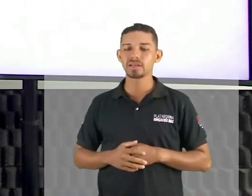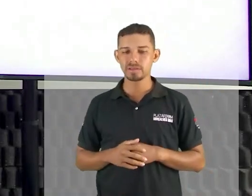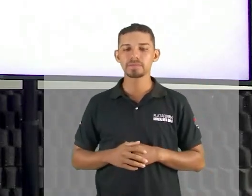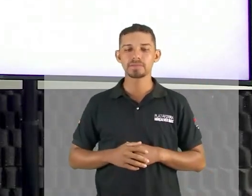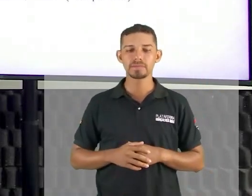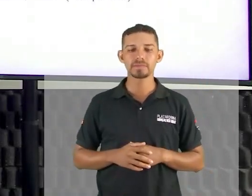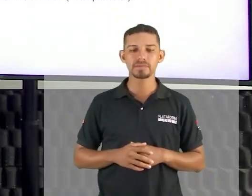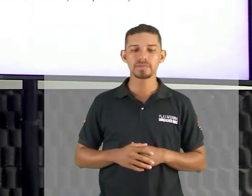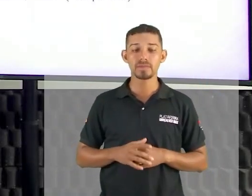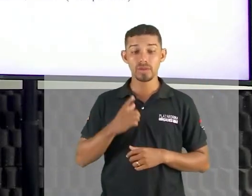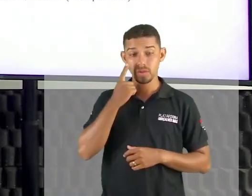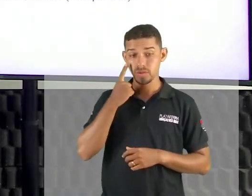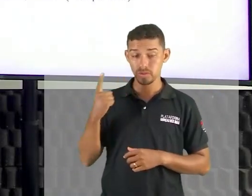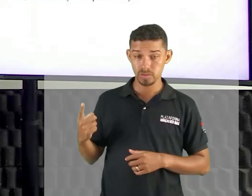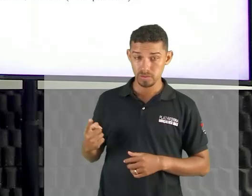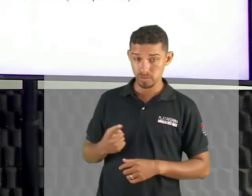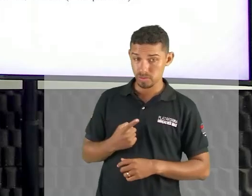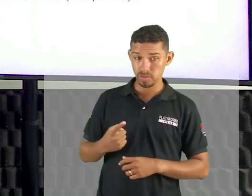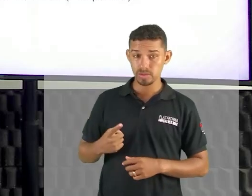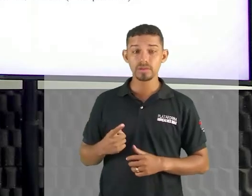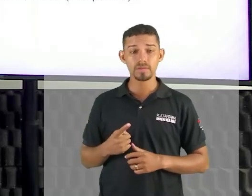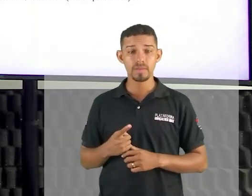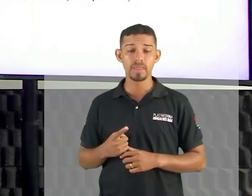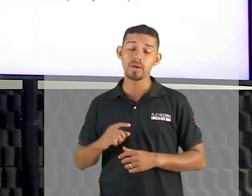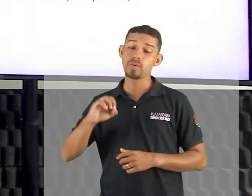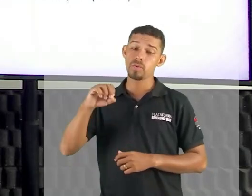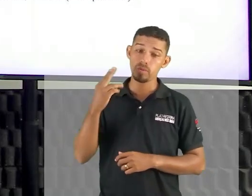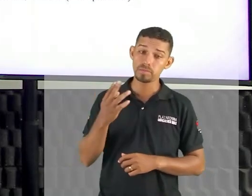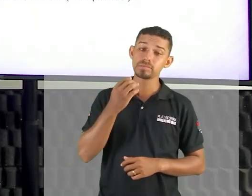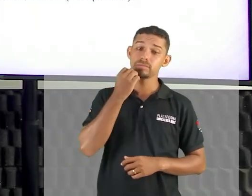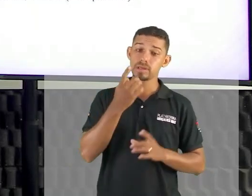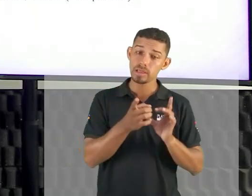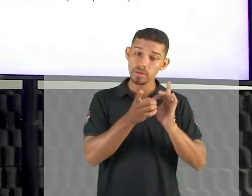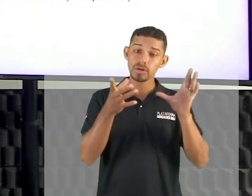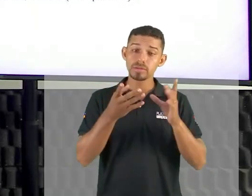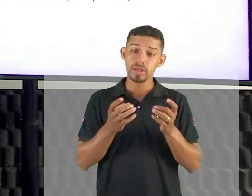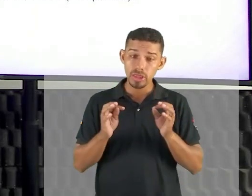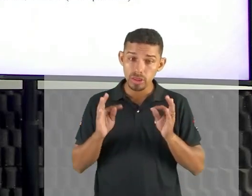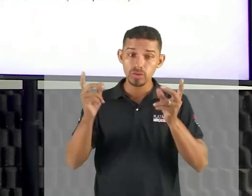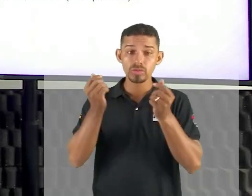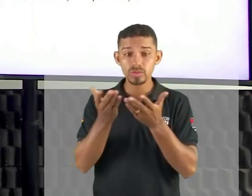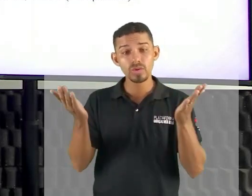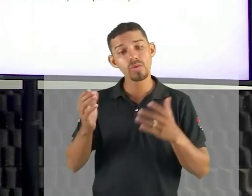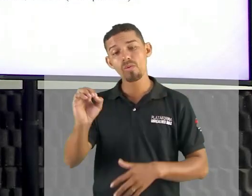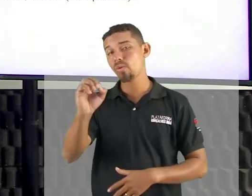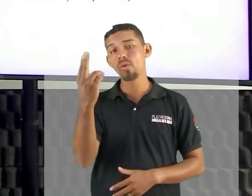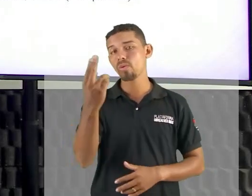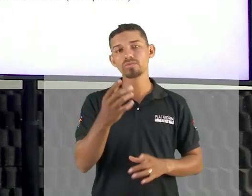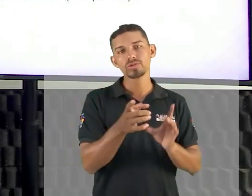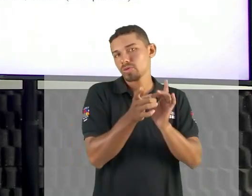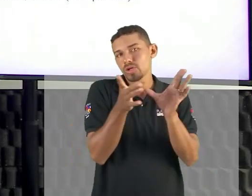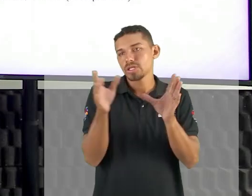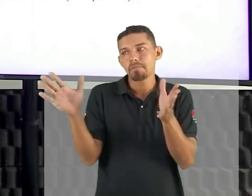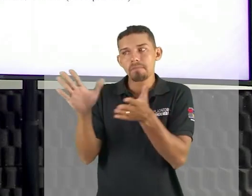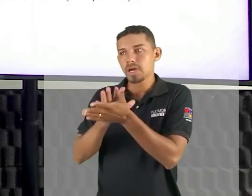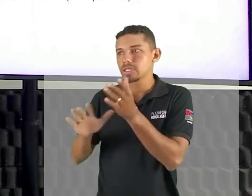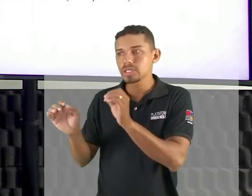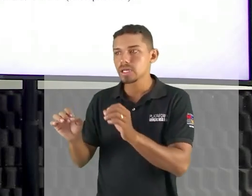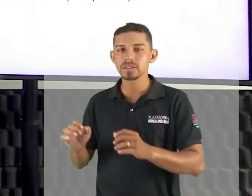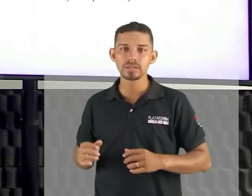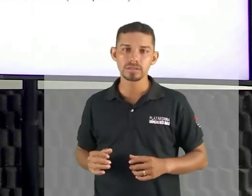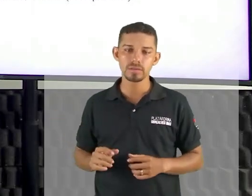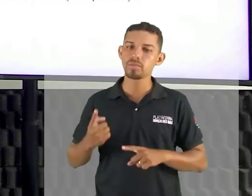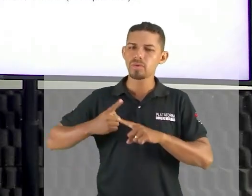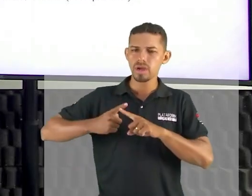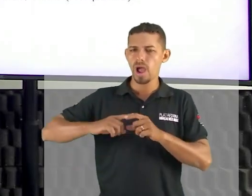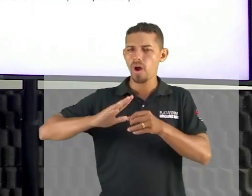para as alternativas. Ou bem, há democracia para todos, ou não há democracia para ninguém, porque a opressão do